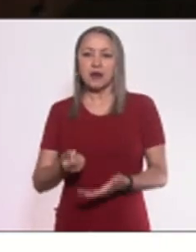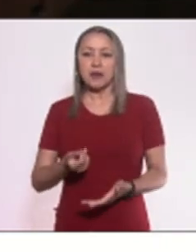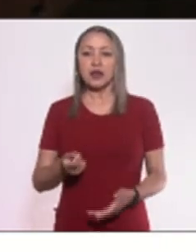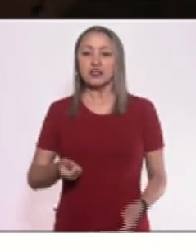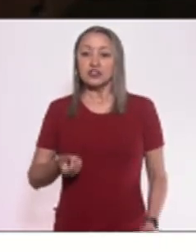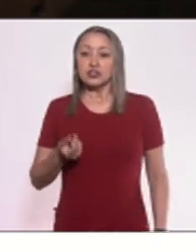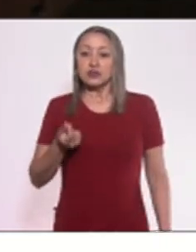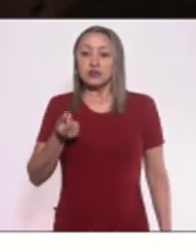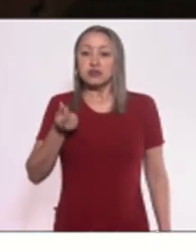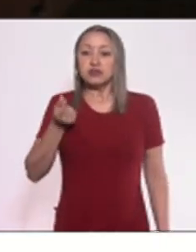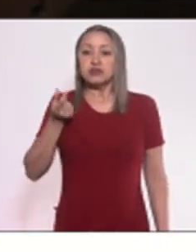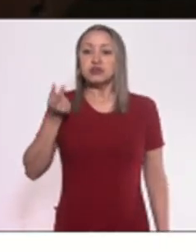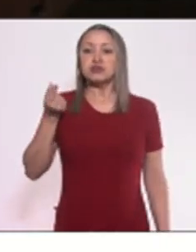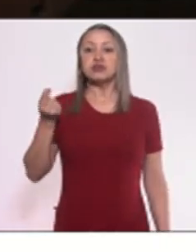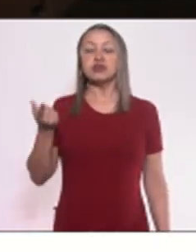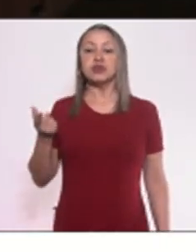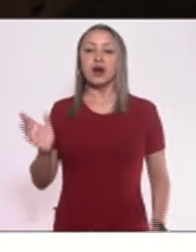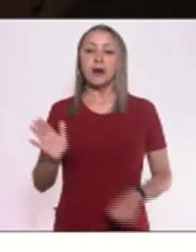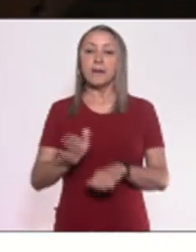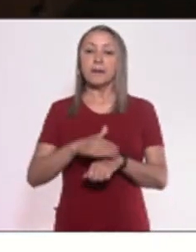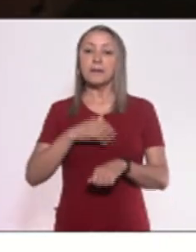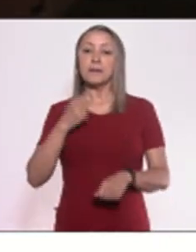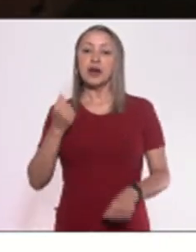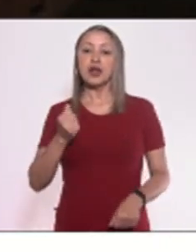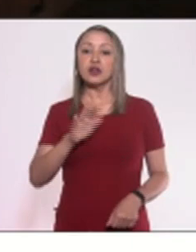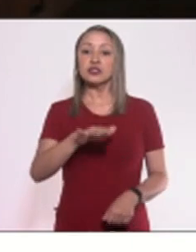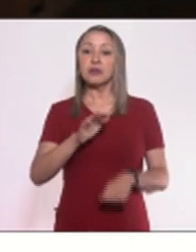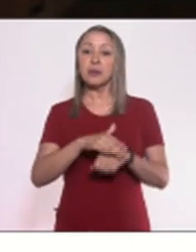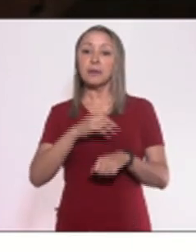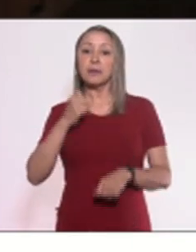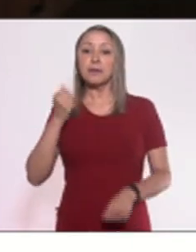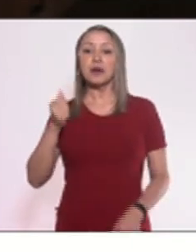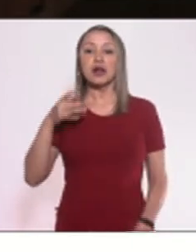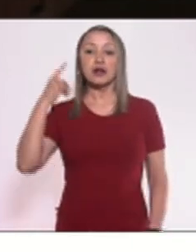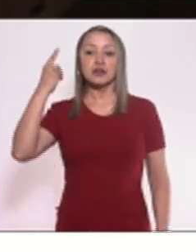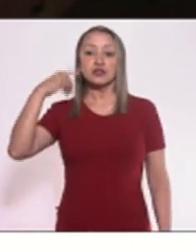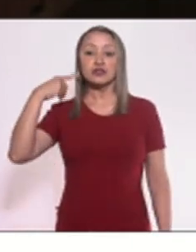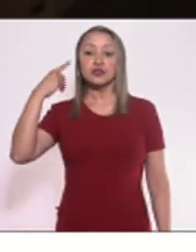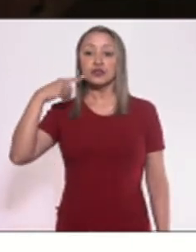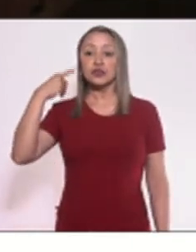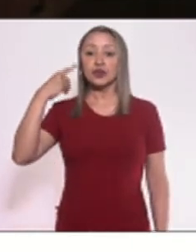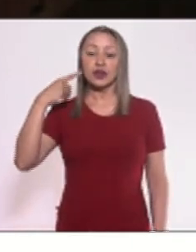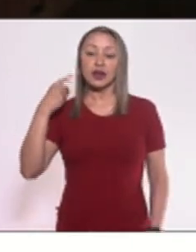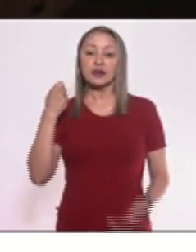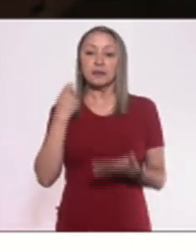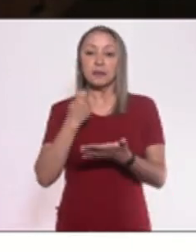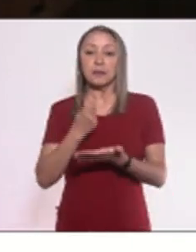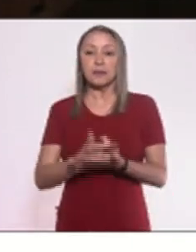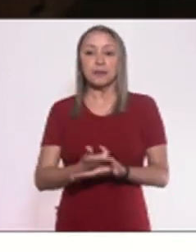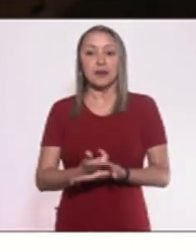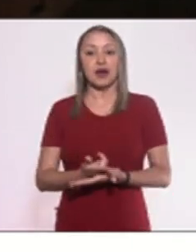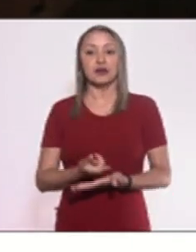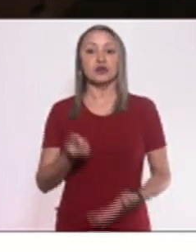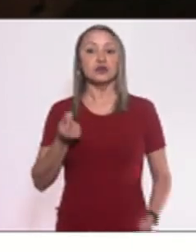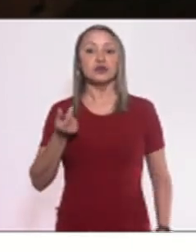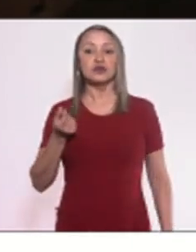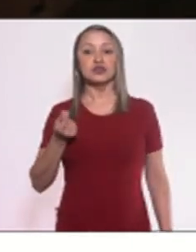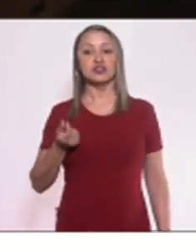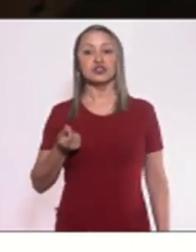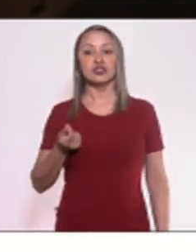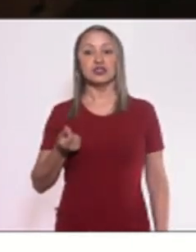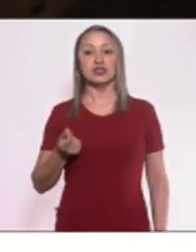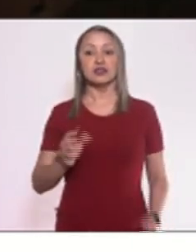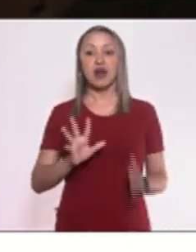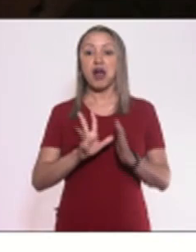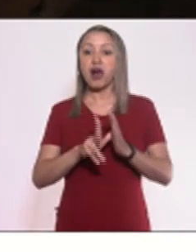os melhores advogados, pagos, em geral, com dinheiro da